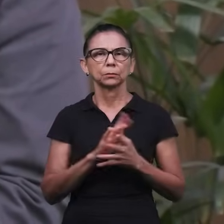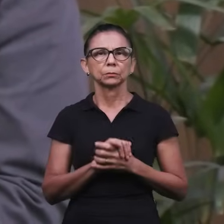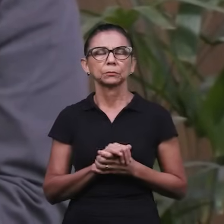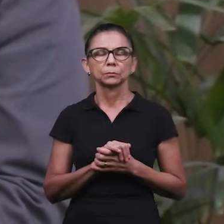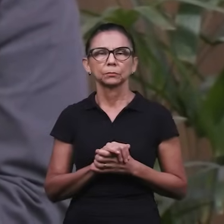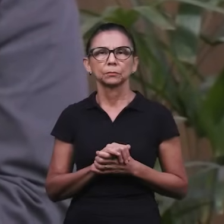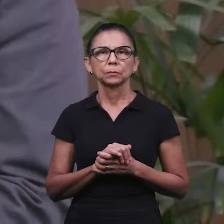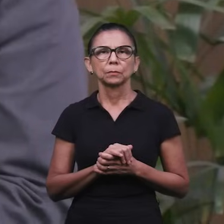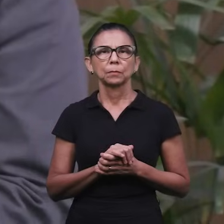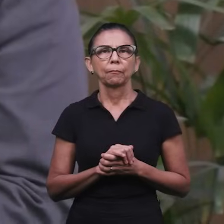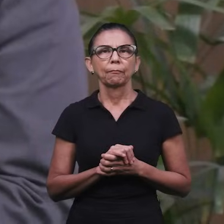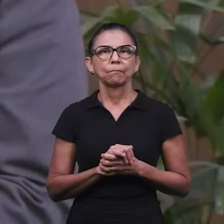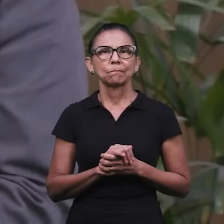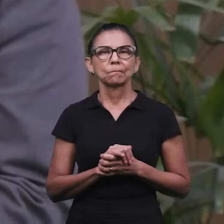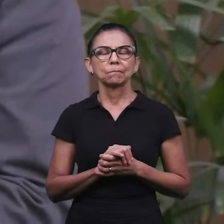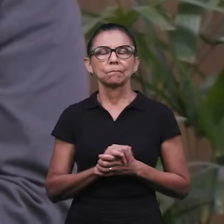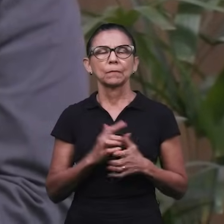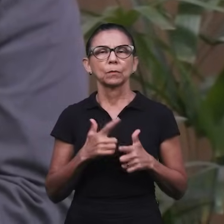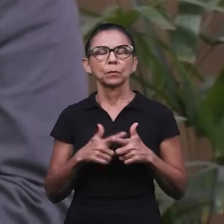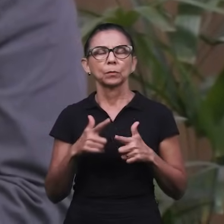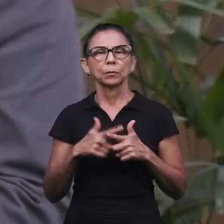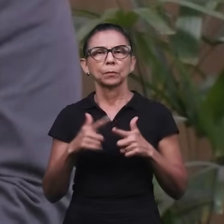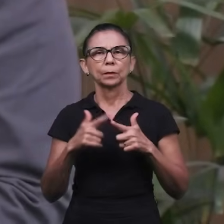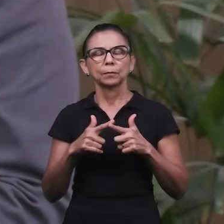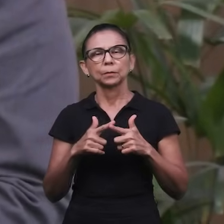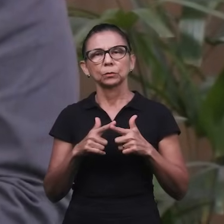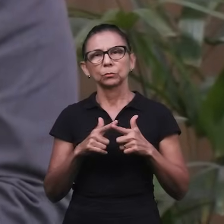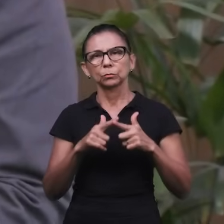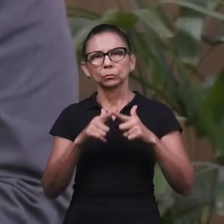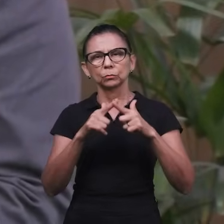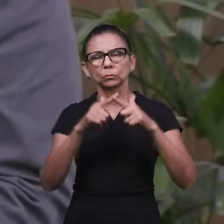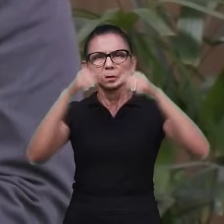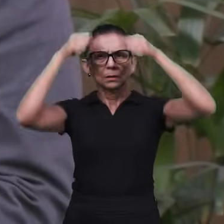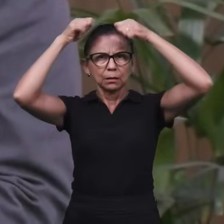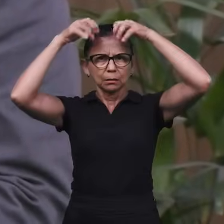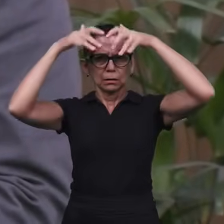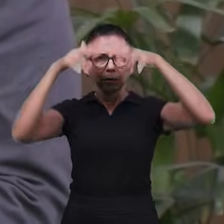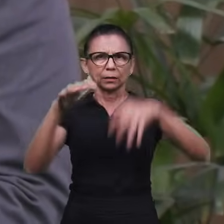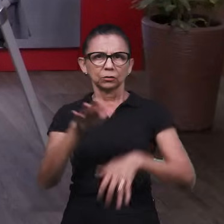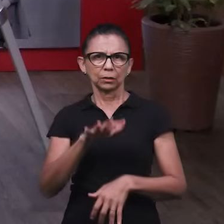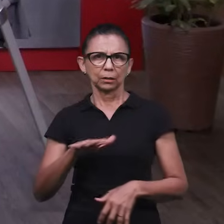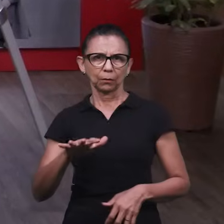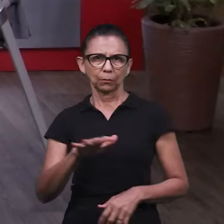e como que isso pode influenciar no tratamento?